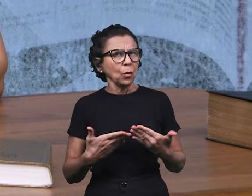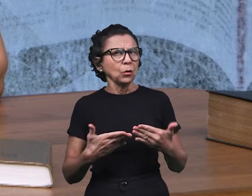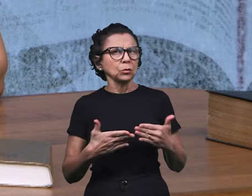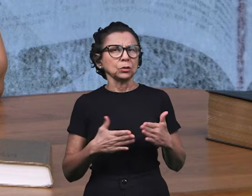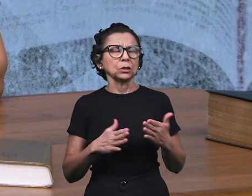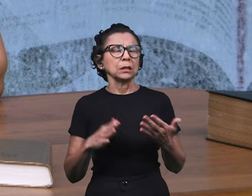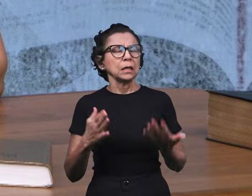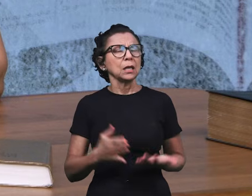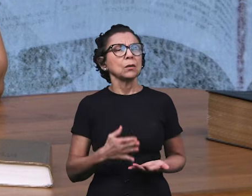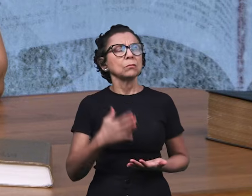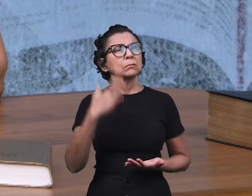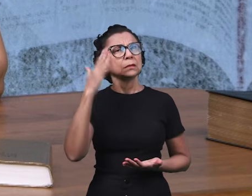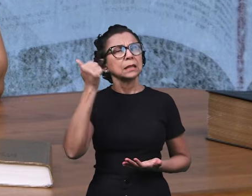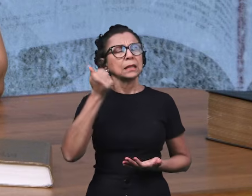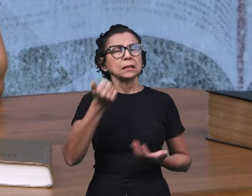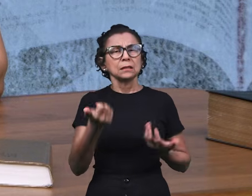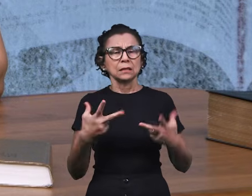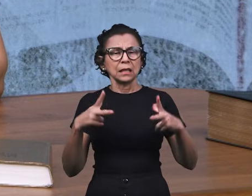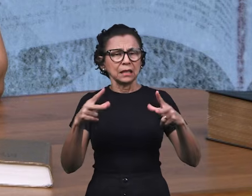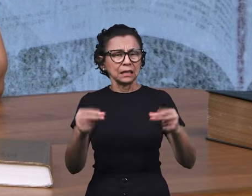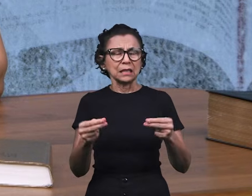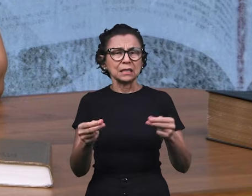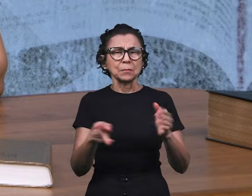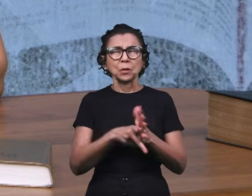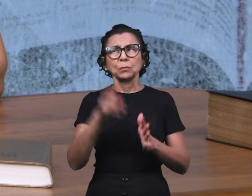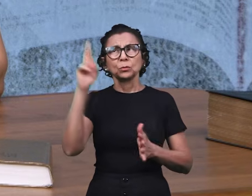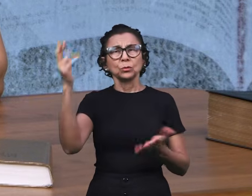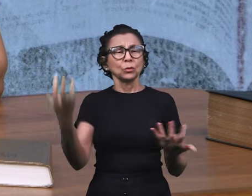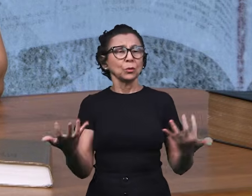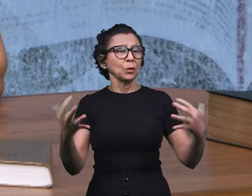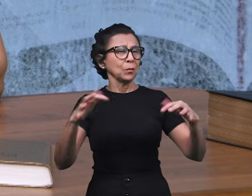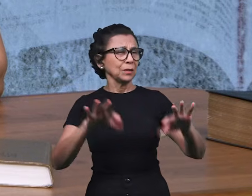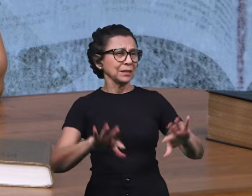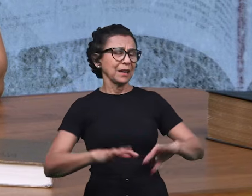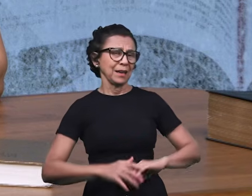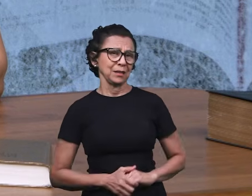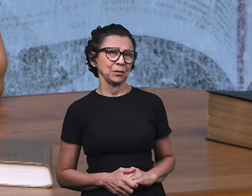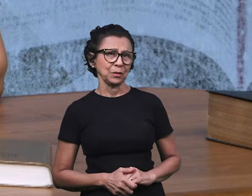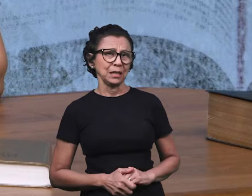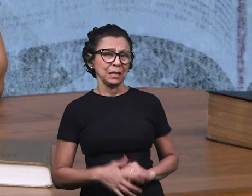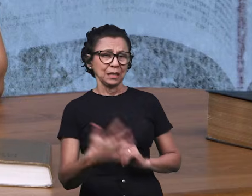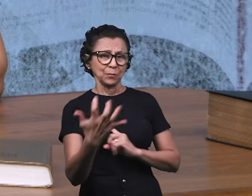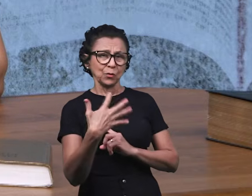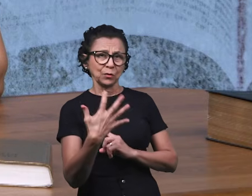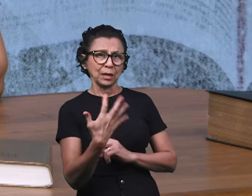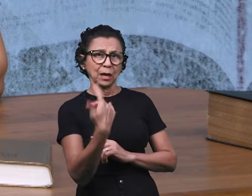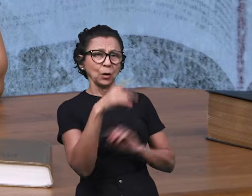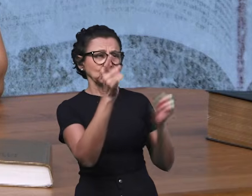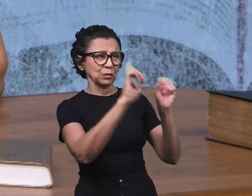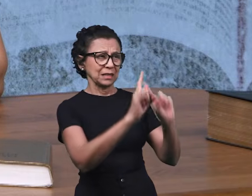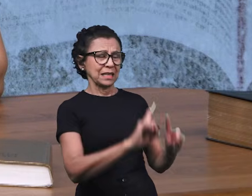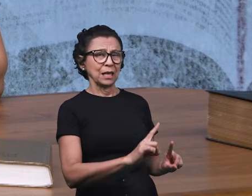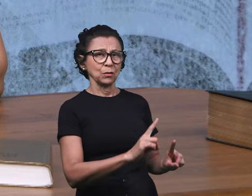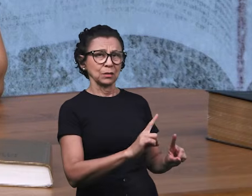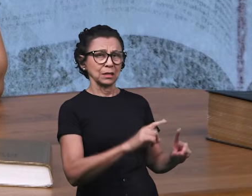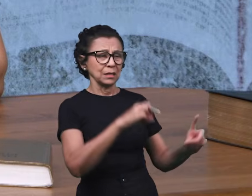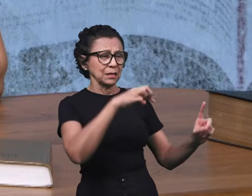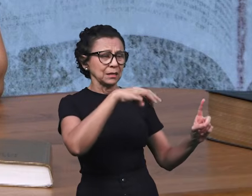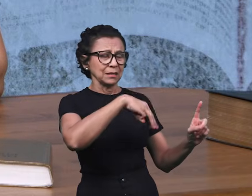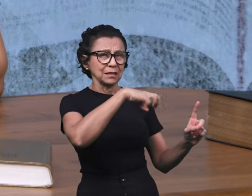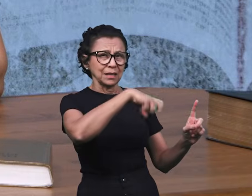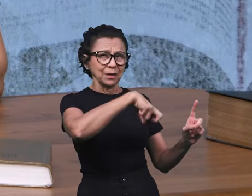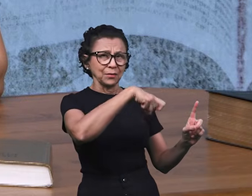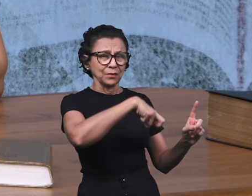do Senhor, dizendo: vai, serve a outros deuses. Agora, pois, não se derrame o